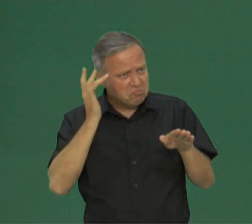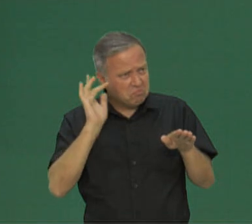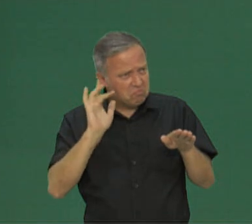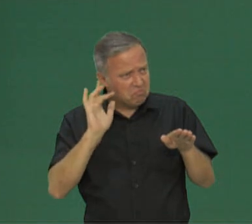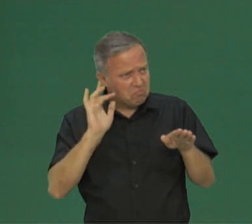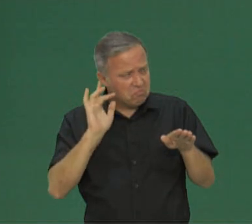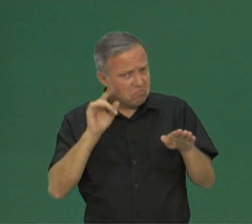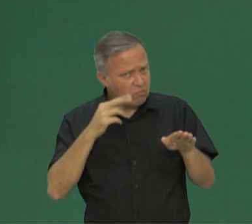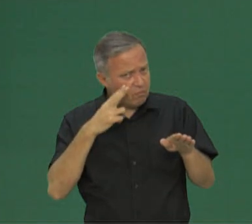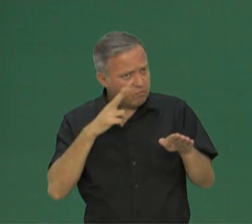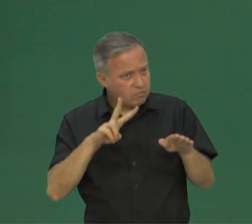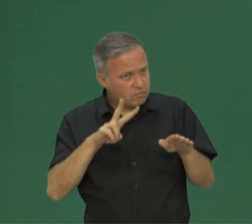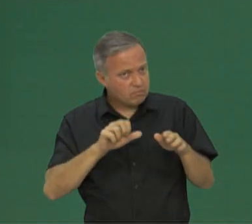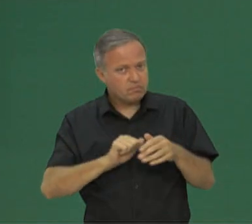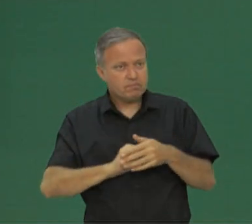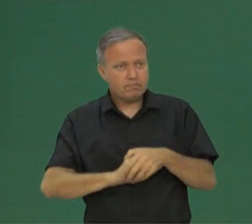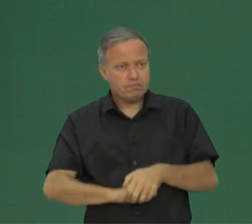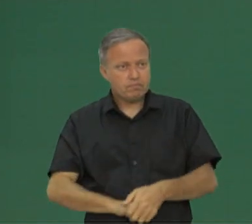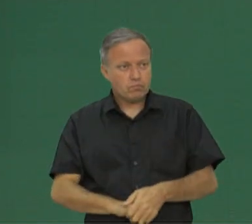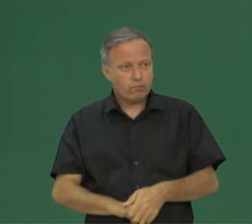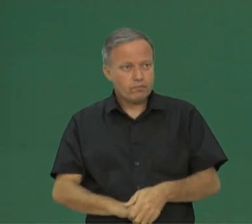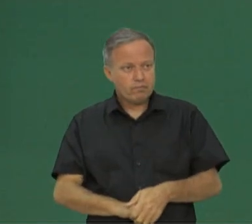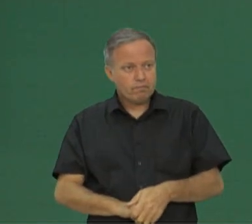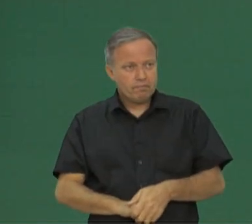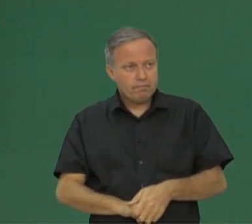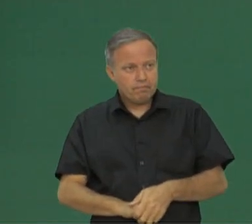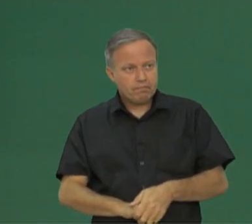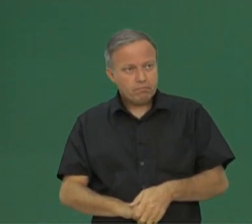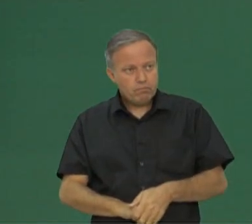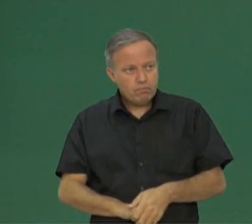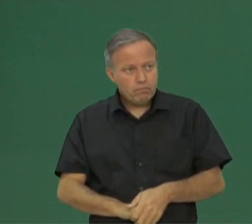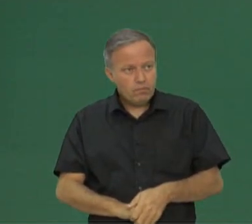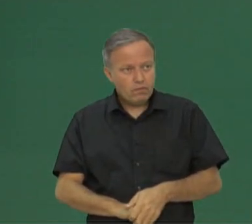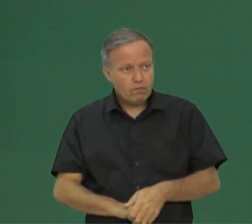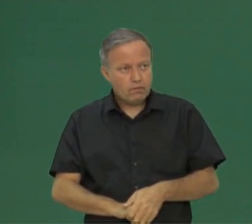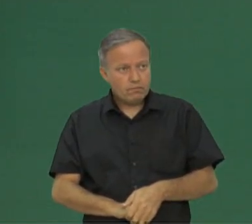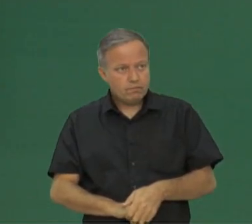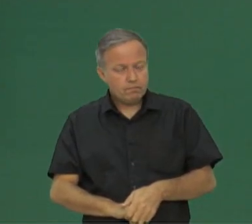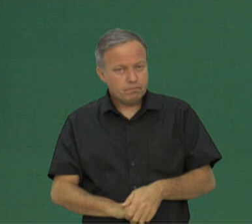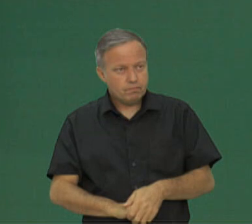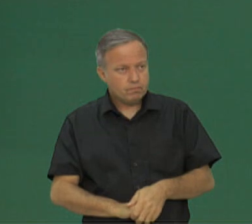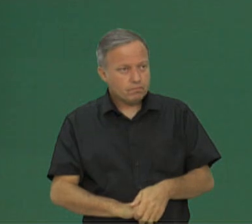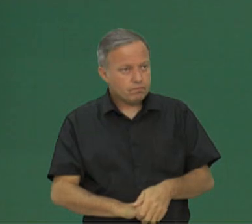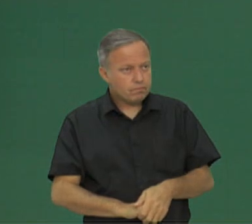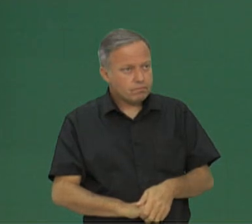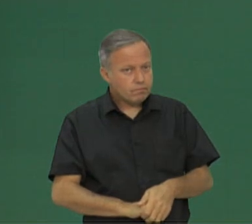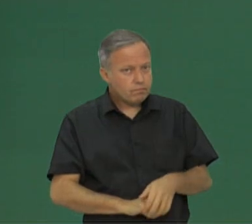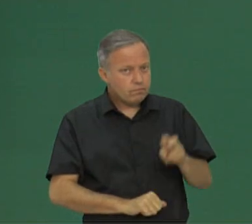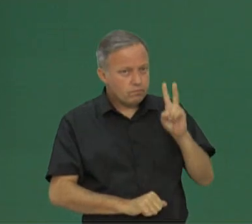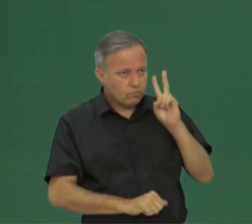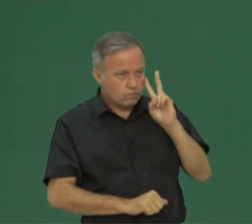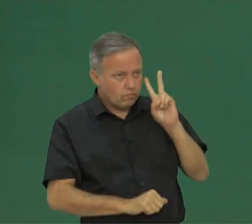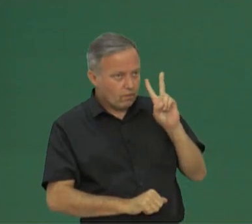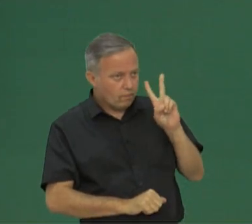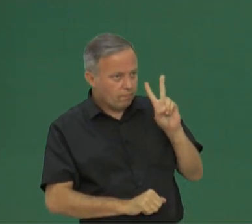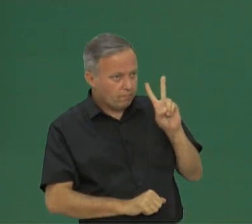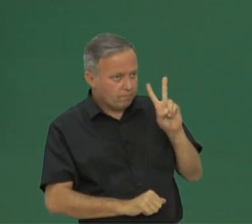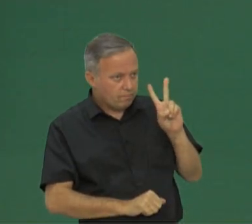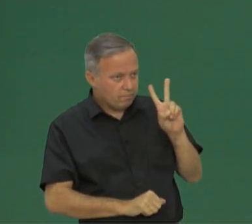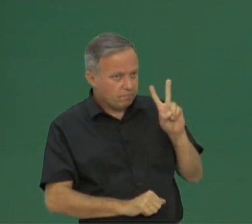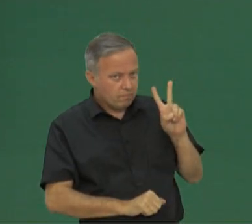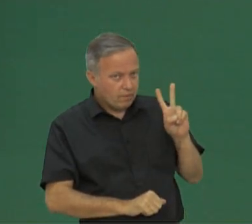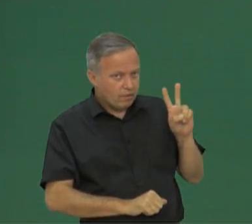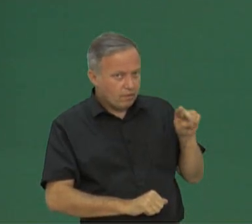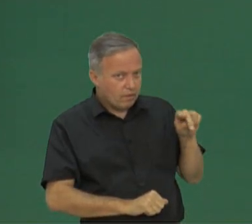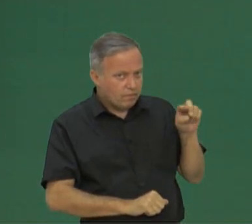né? Vamos ver. Vamos lá ver. Bom, aqui ficou um pouquinho escuro, mas eu vou fazer um círculo para vocês e